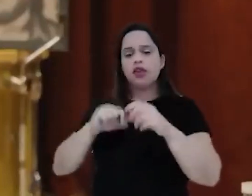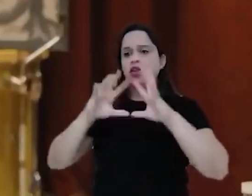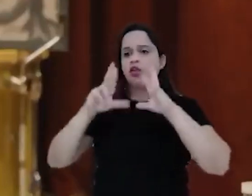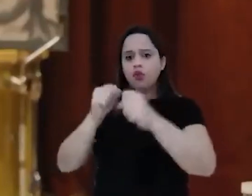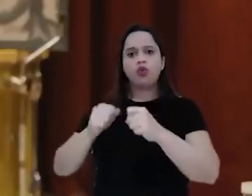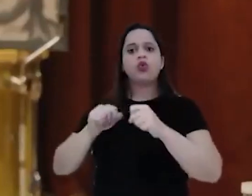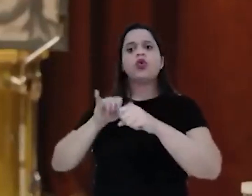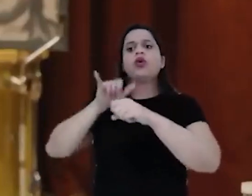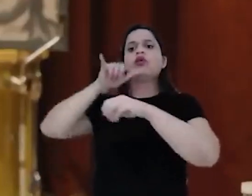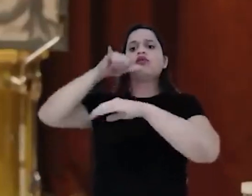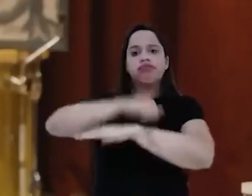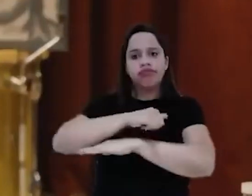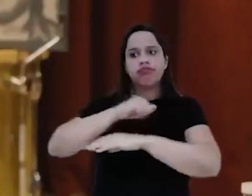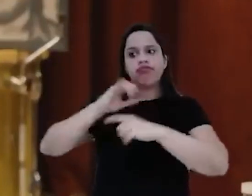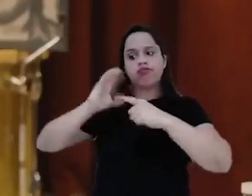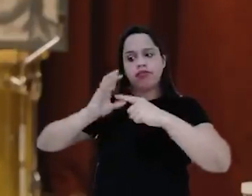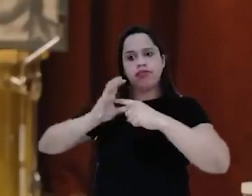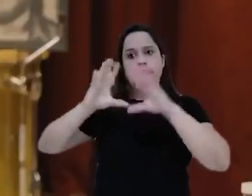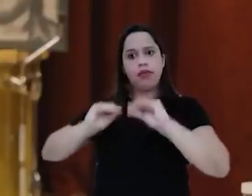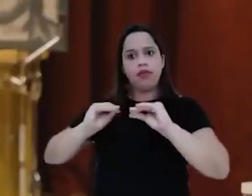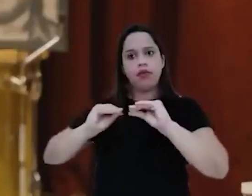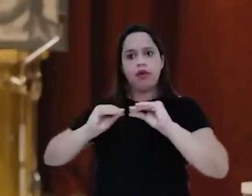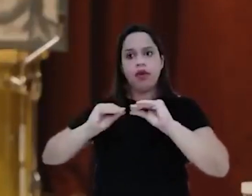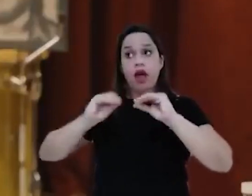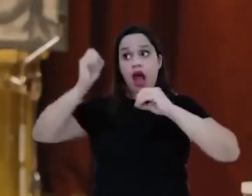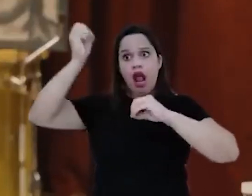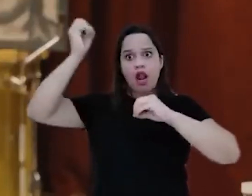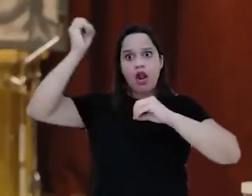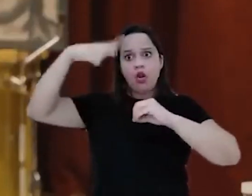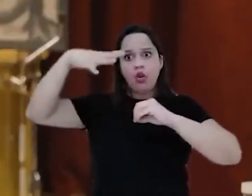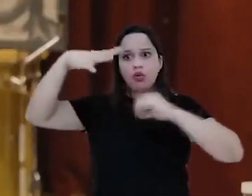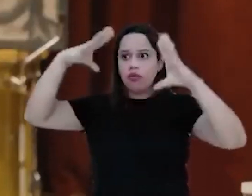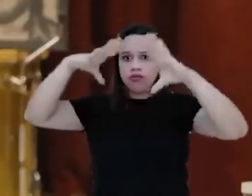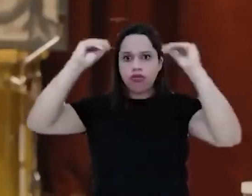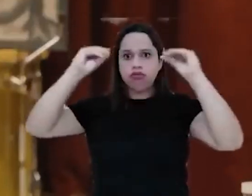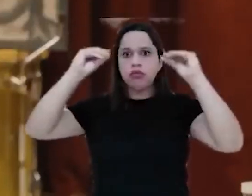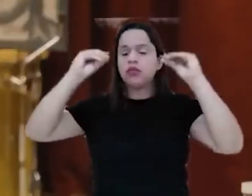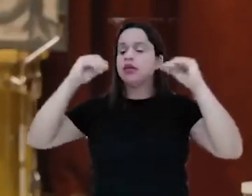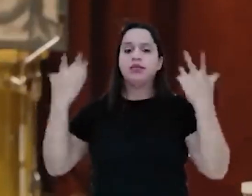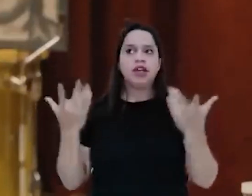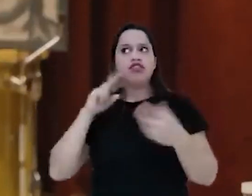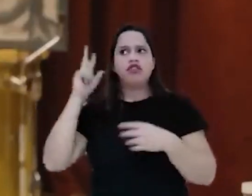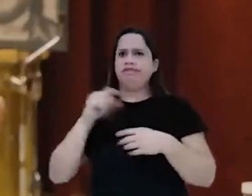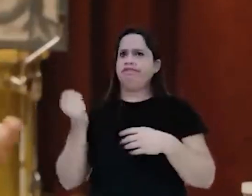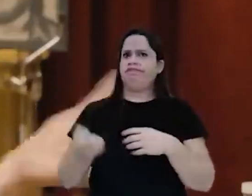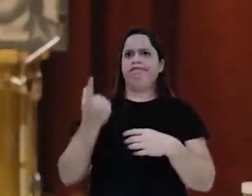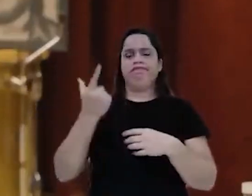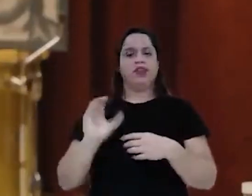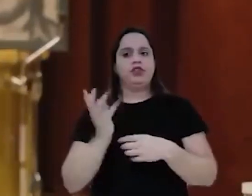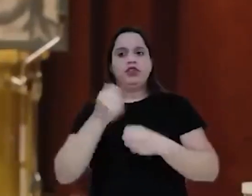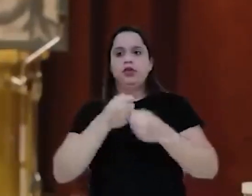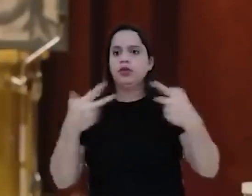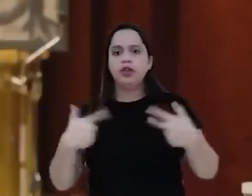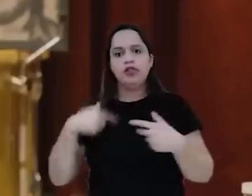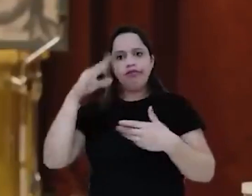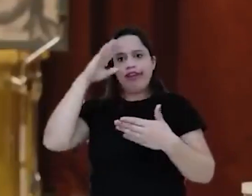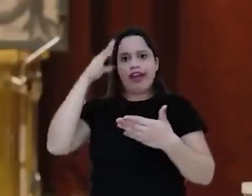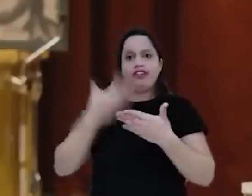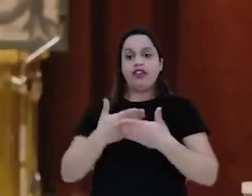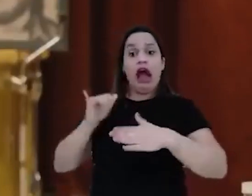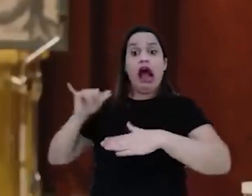desligam as luzes se apagam você vê que alguma coisa gravíssima tá acontecendo né mas ao mesmo tempo você não quer acreditar Poxa tô caindo